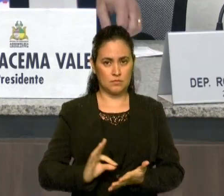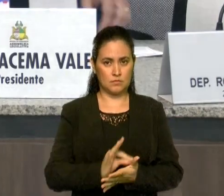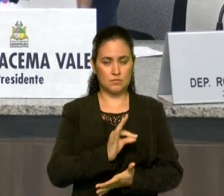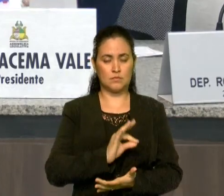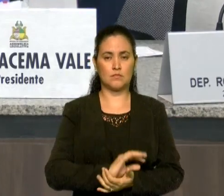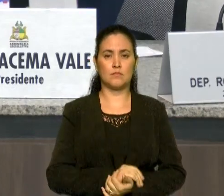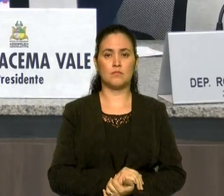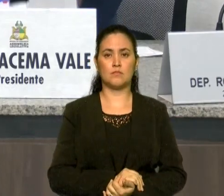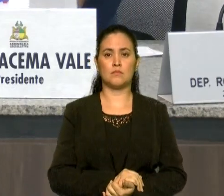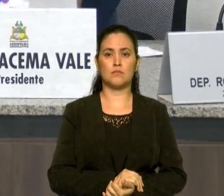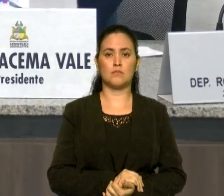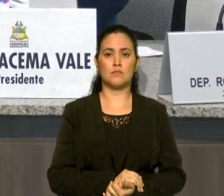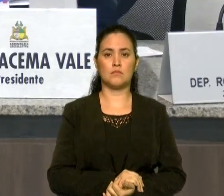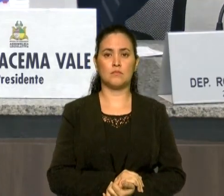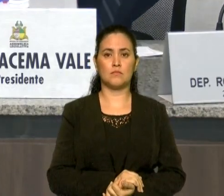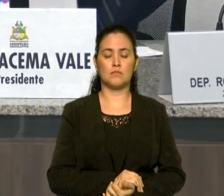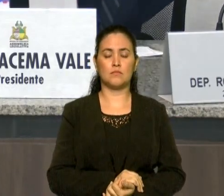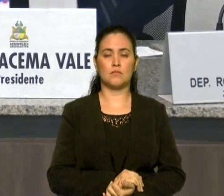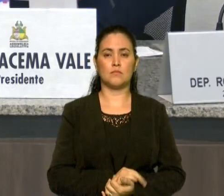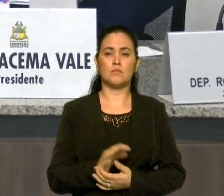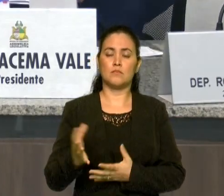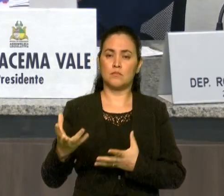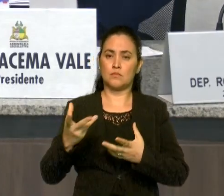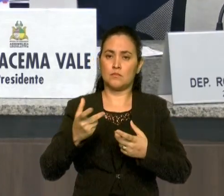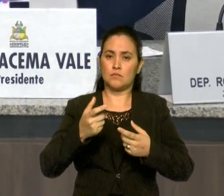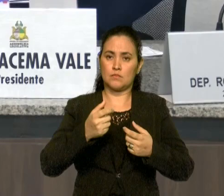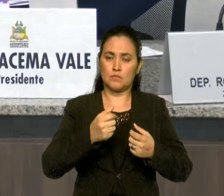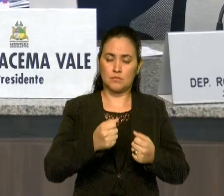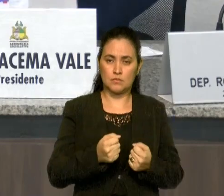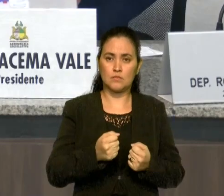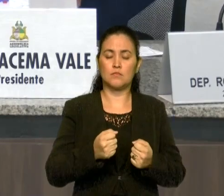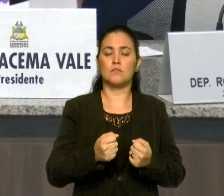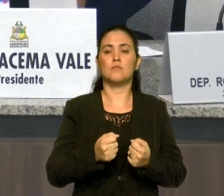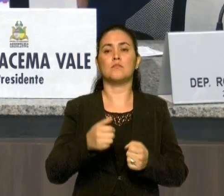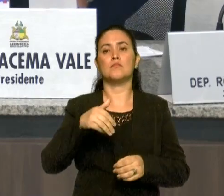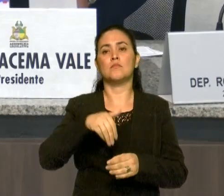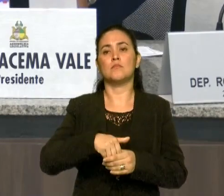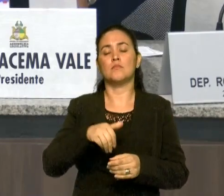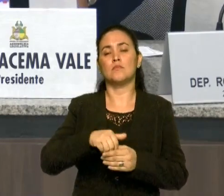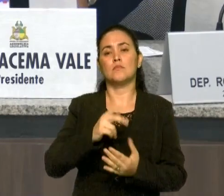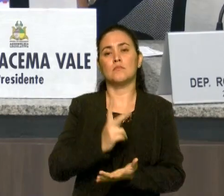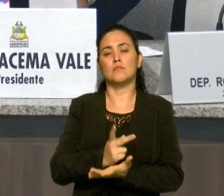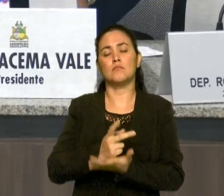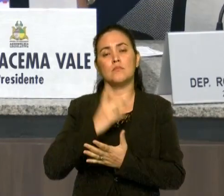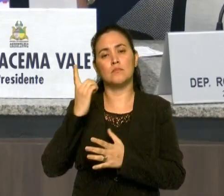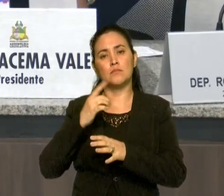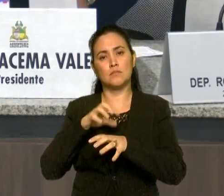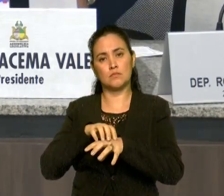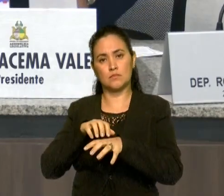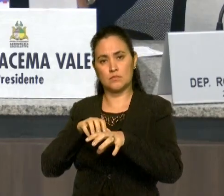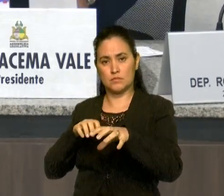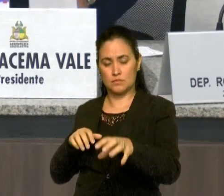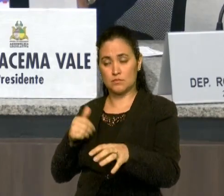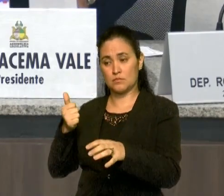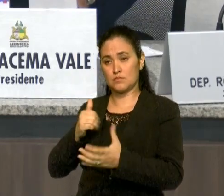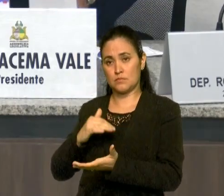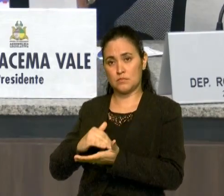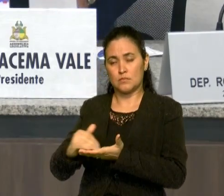Colhido e registrado os votos dos mesmos deputados que estão online, colhidos pelo nosso primeiro